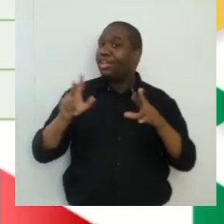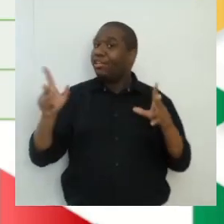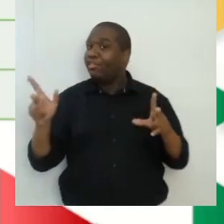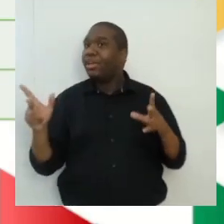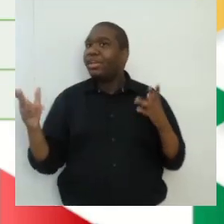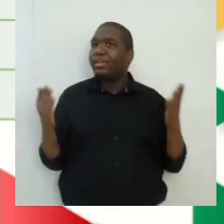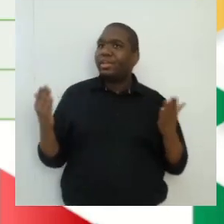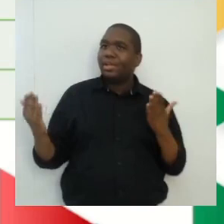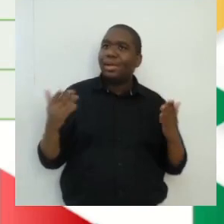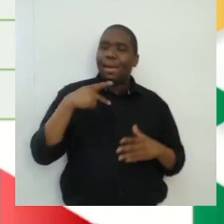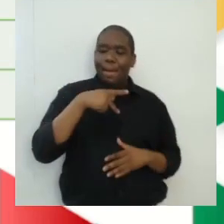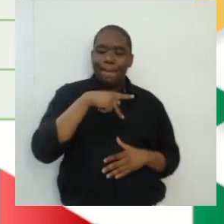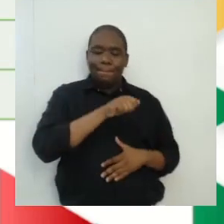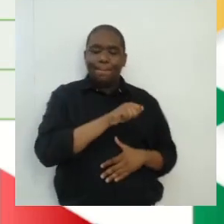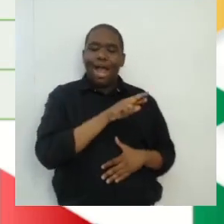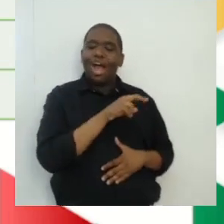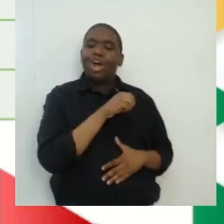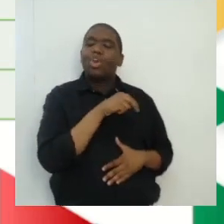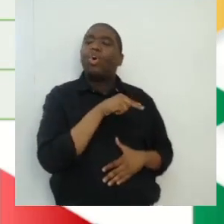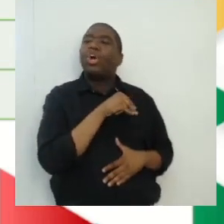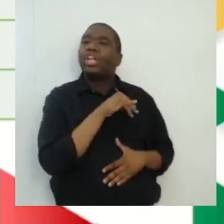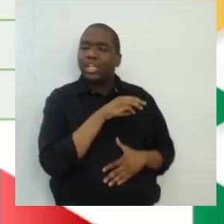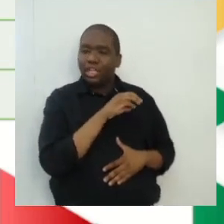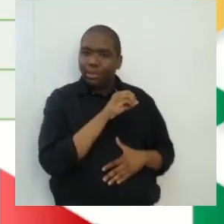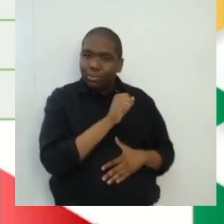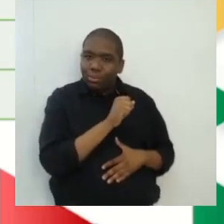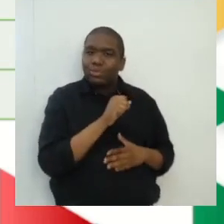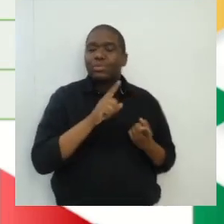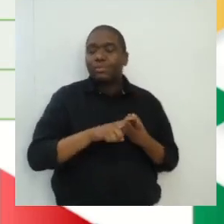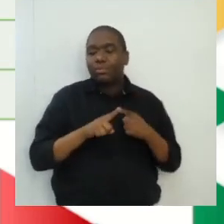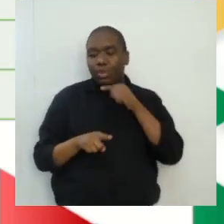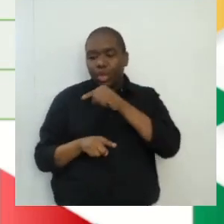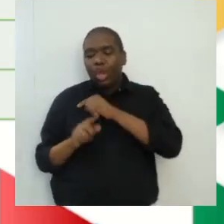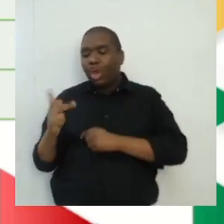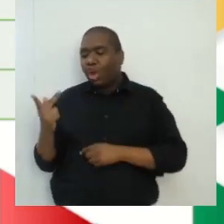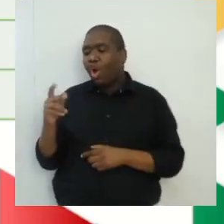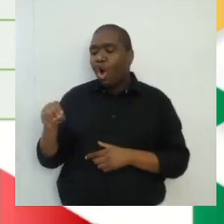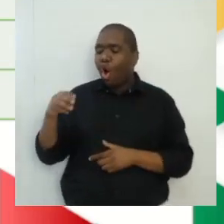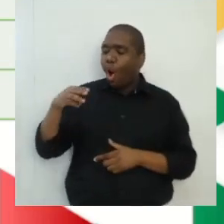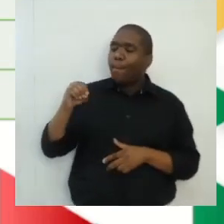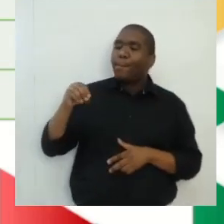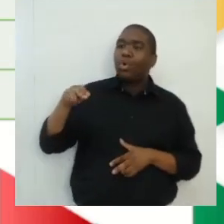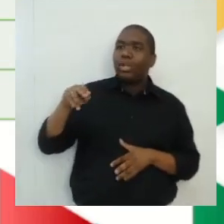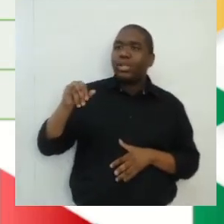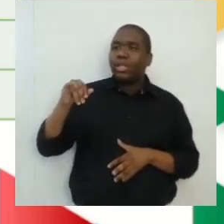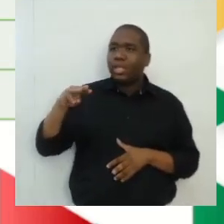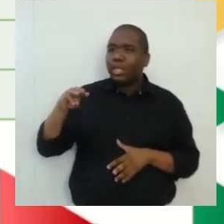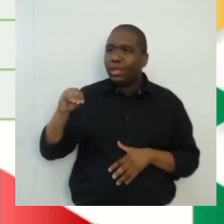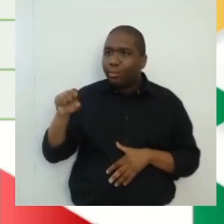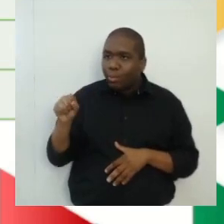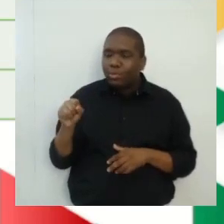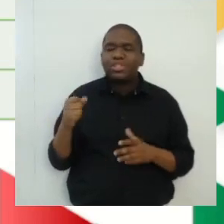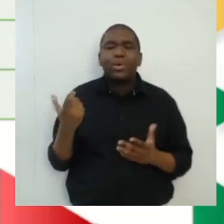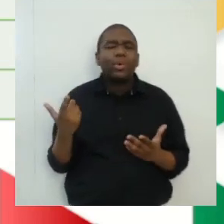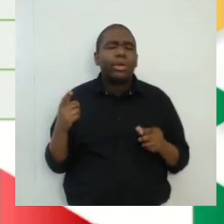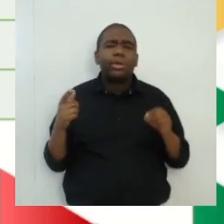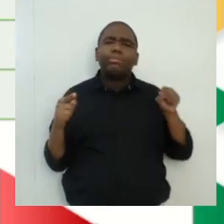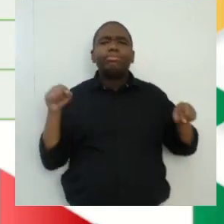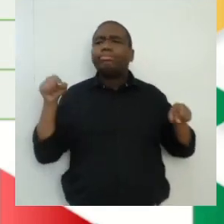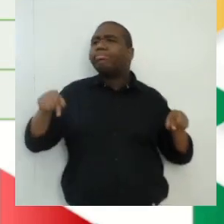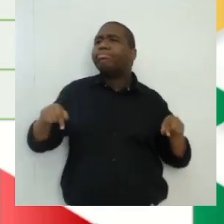os homônimos. Há diferentes formas da escrita que existem, ou seja,